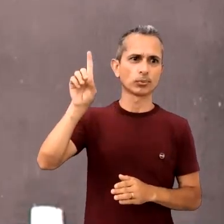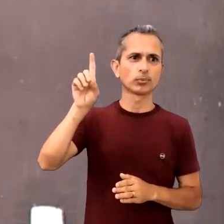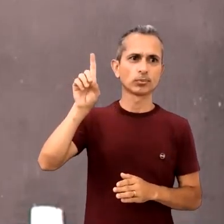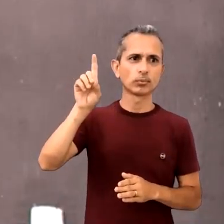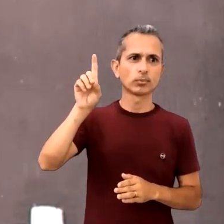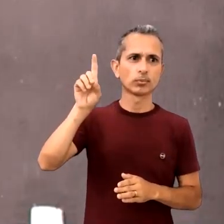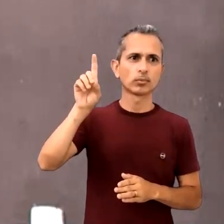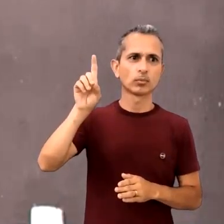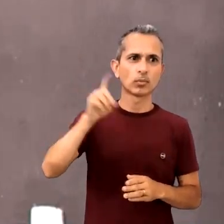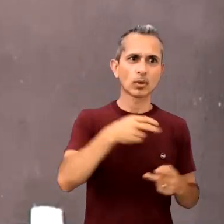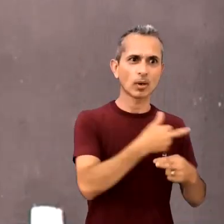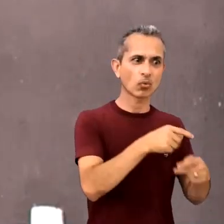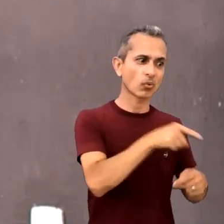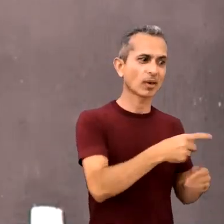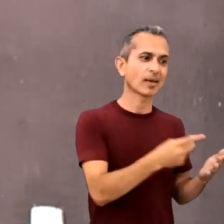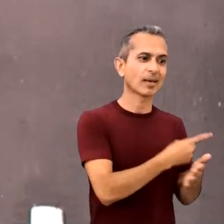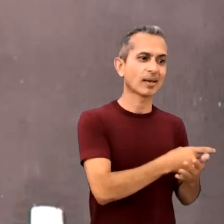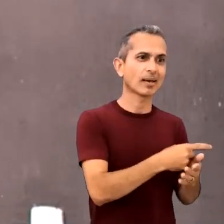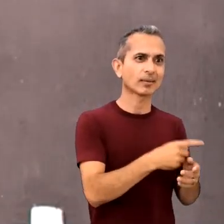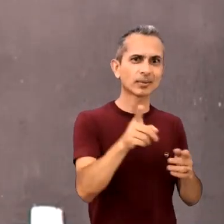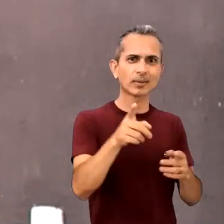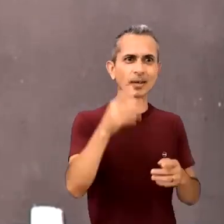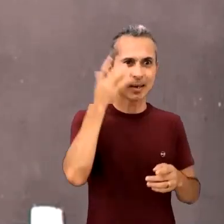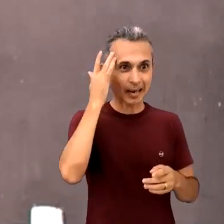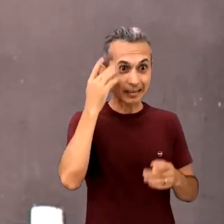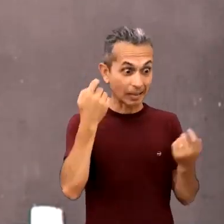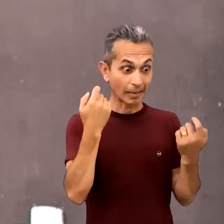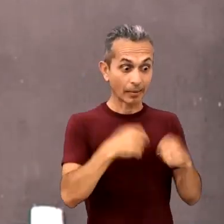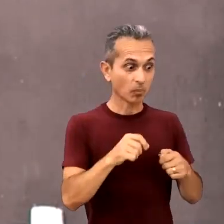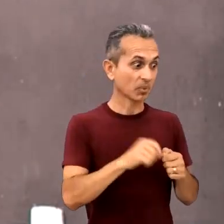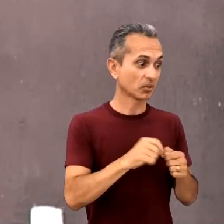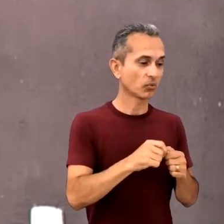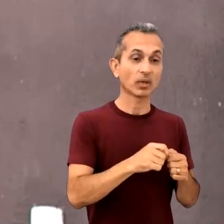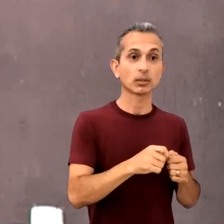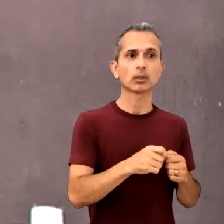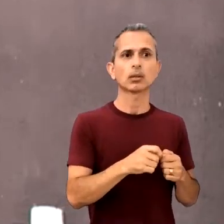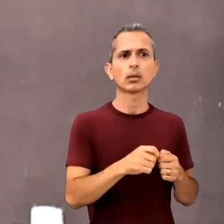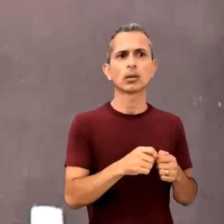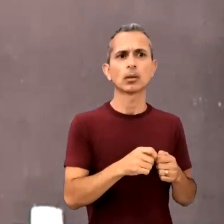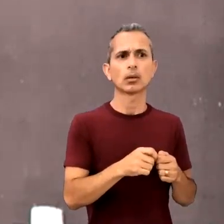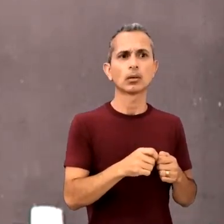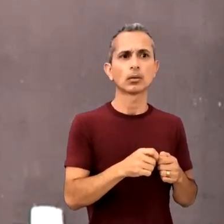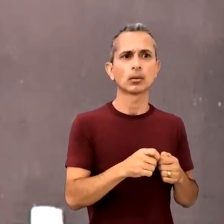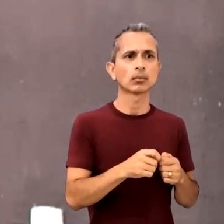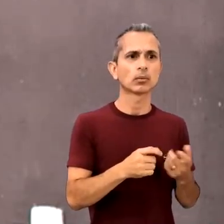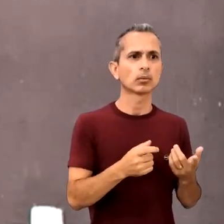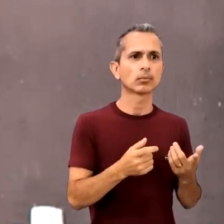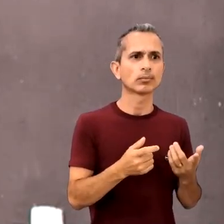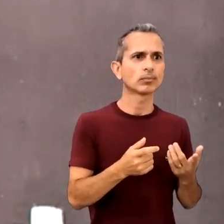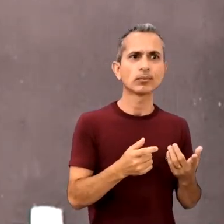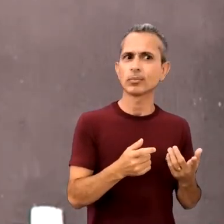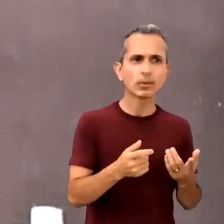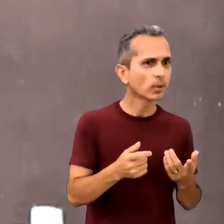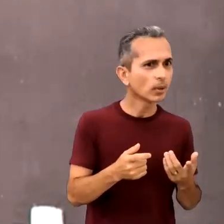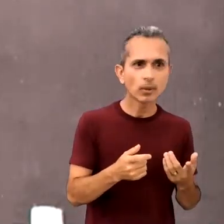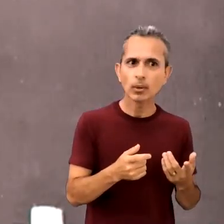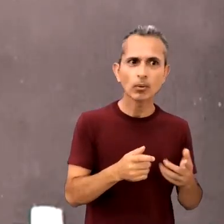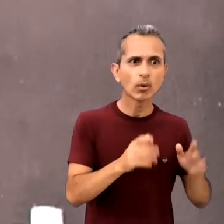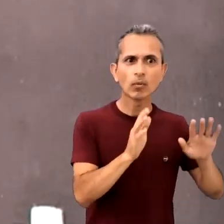pertence ao Senhor. Então não se coloque debaixo de uma condição pecaminosa, senão você vai se arrepender.